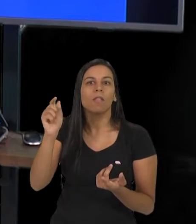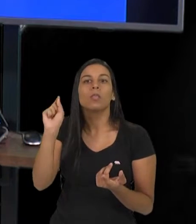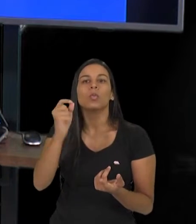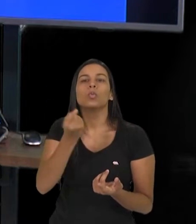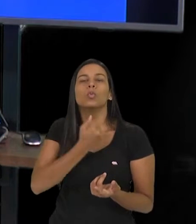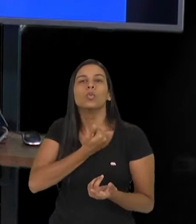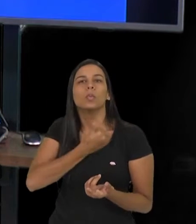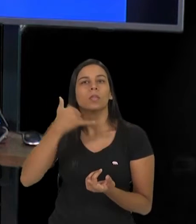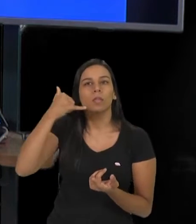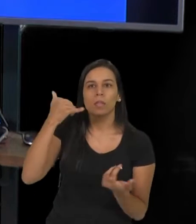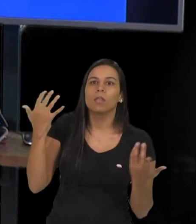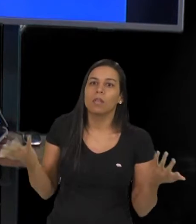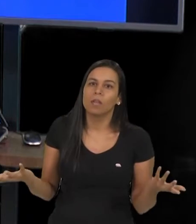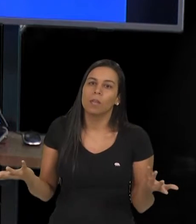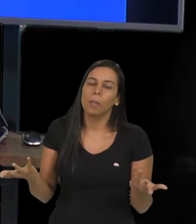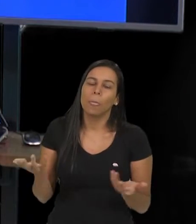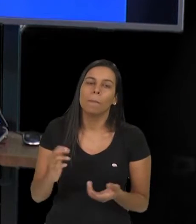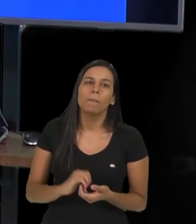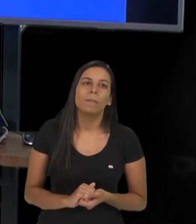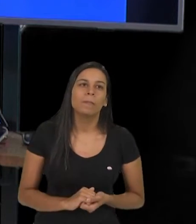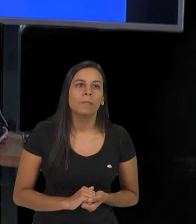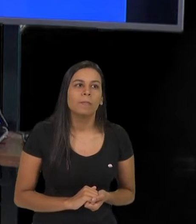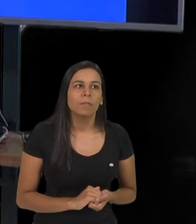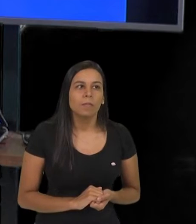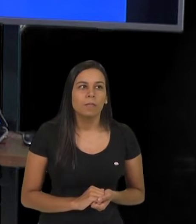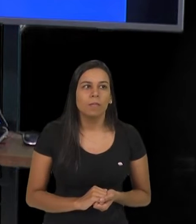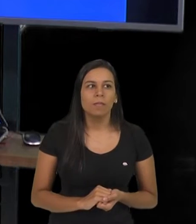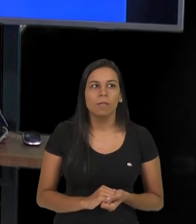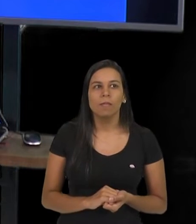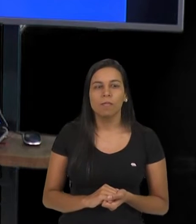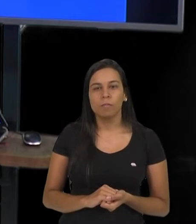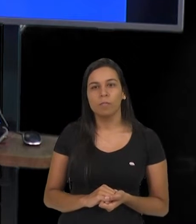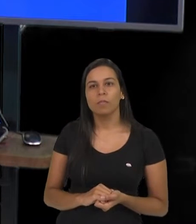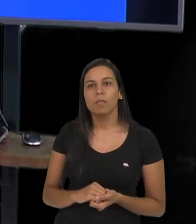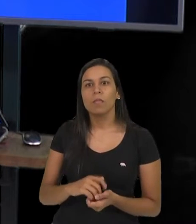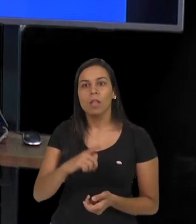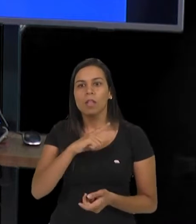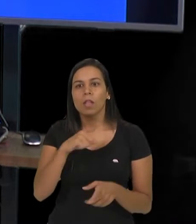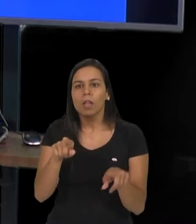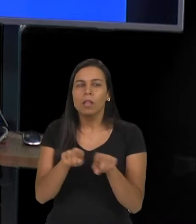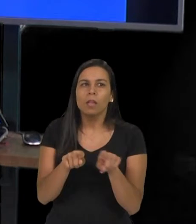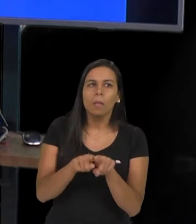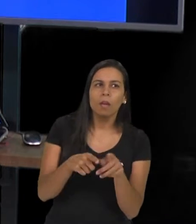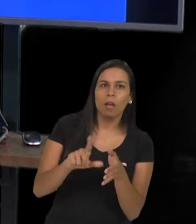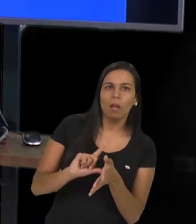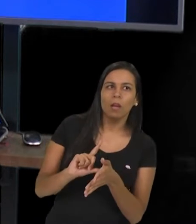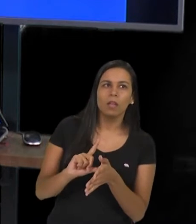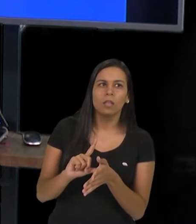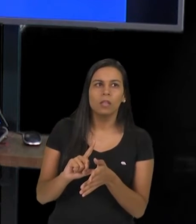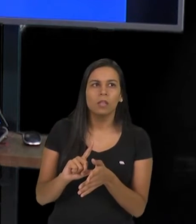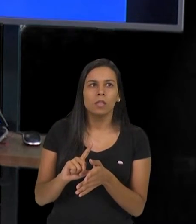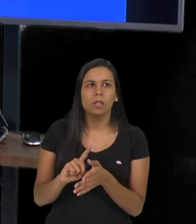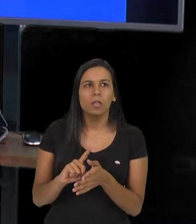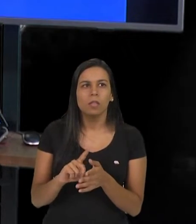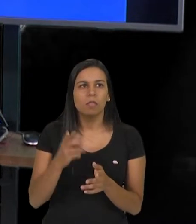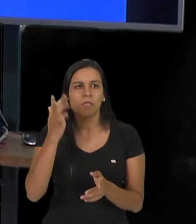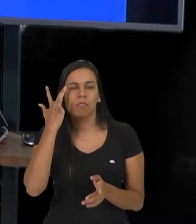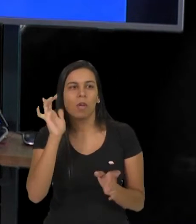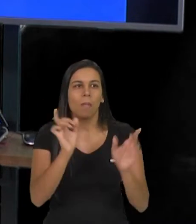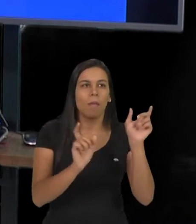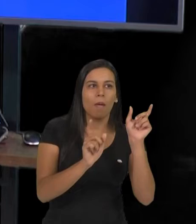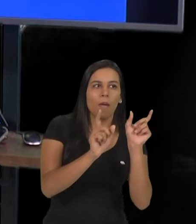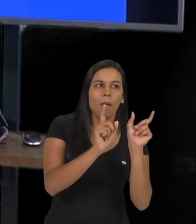telefone. É o telefone do cassino. Em dinamarquês eu matei, tá? Tenho aqui também antes um Ven Straden, não sei o que é isso, mas está em